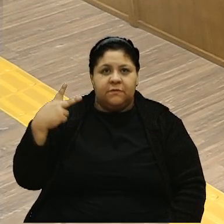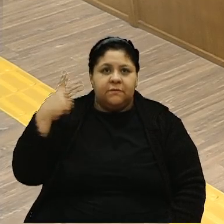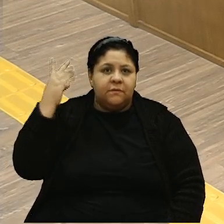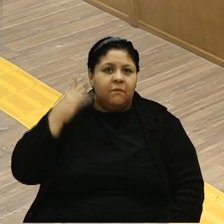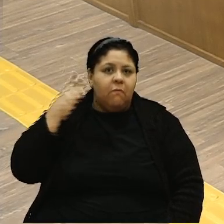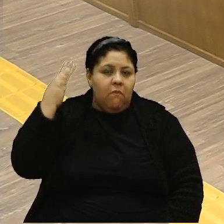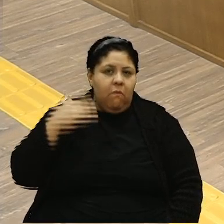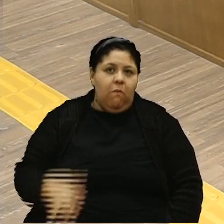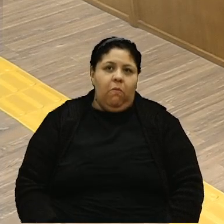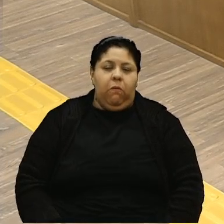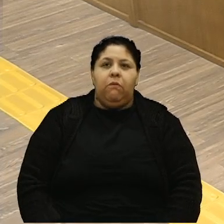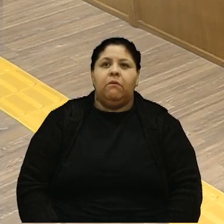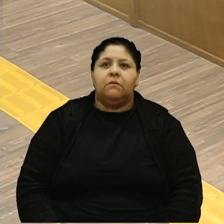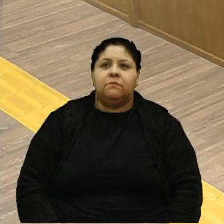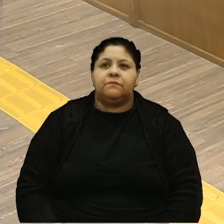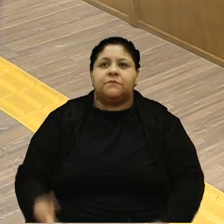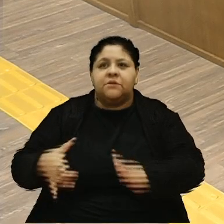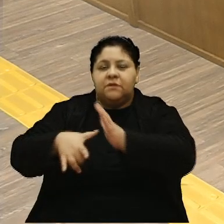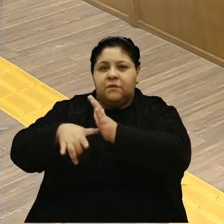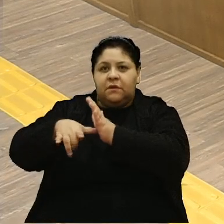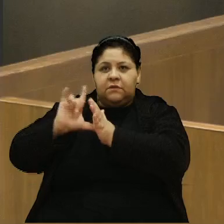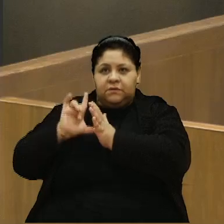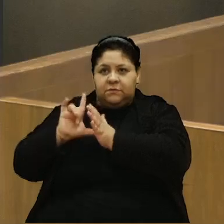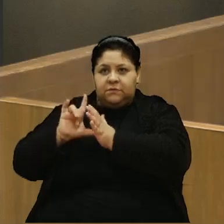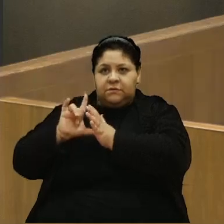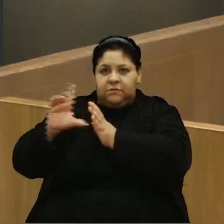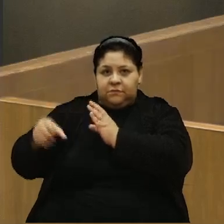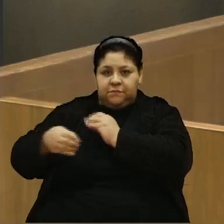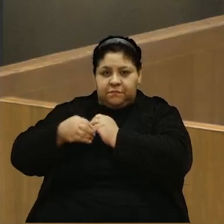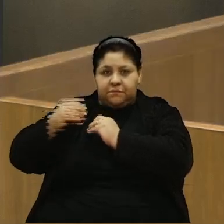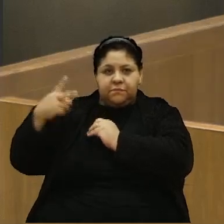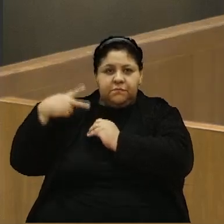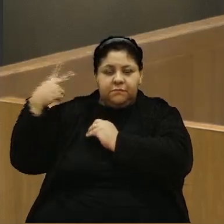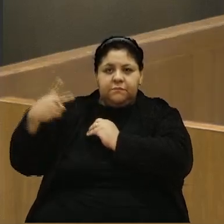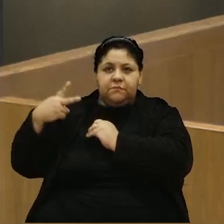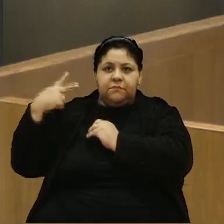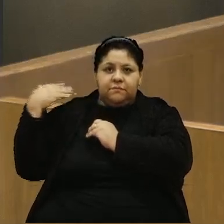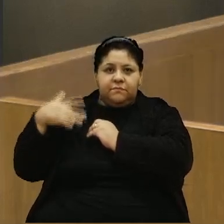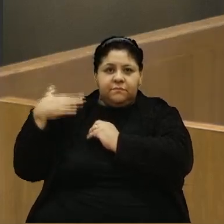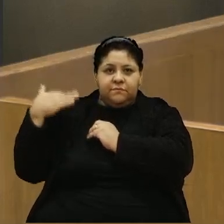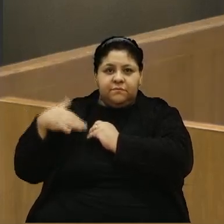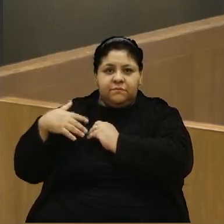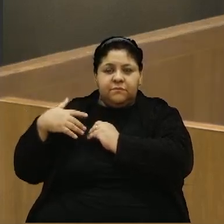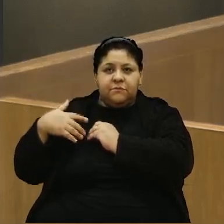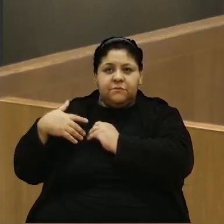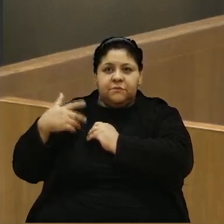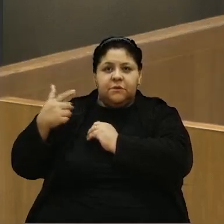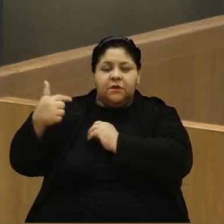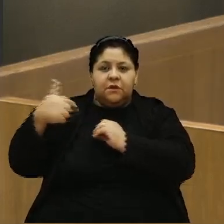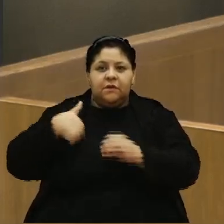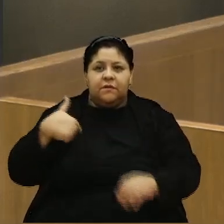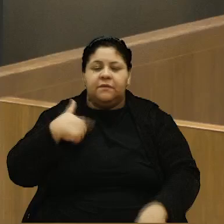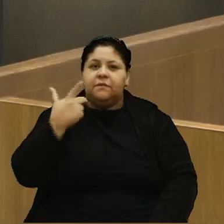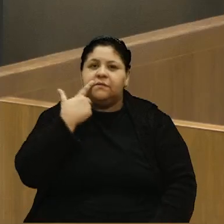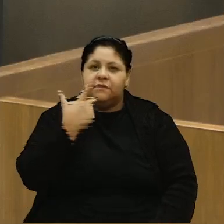Mello. E antes de dar a parte para a vereadora Andressa, eu quero falar, então, só